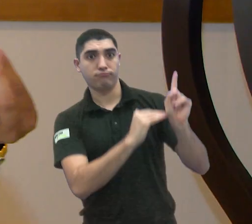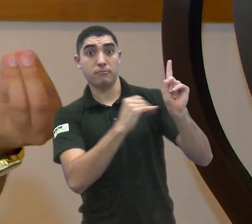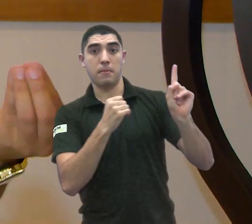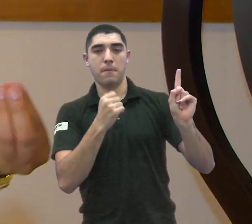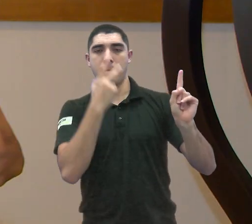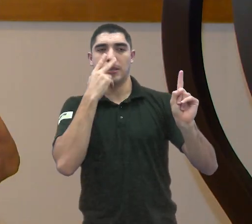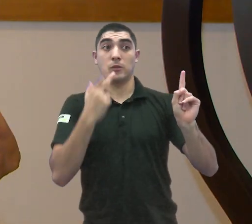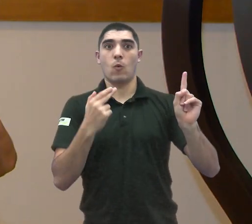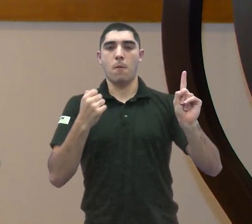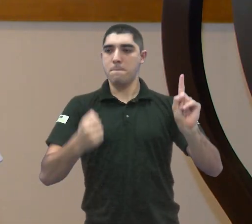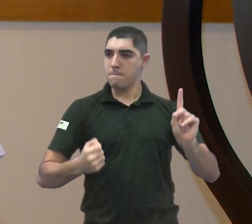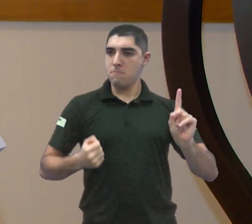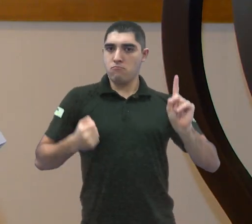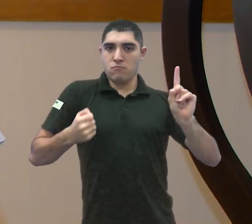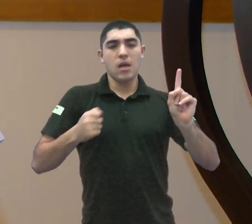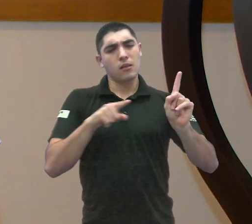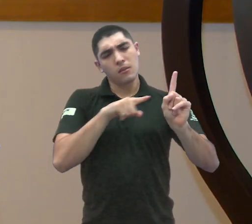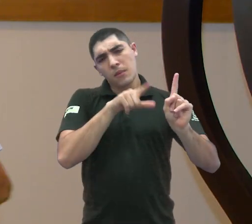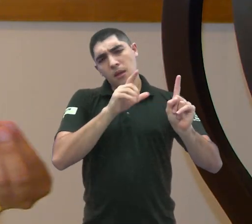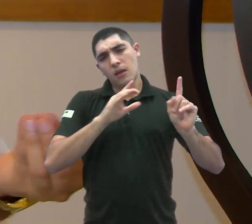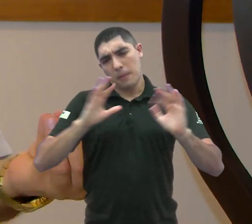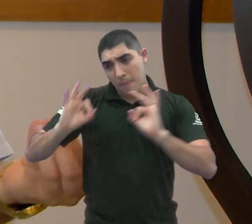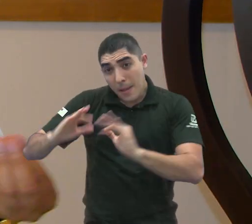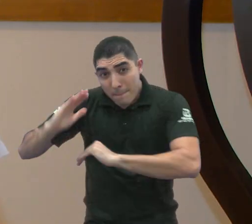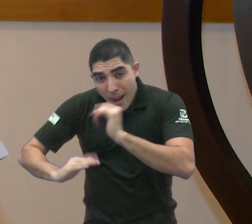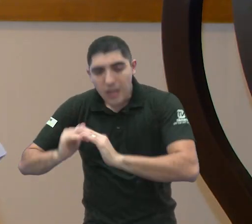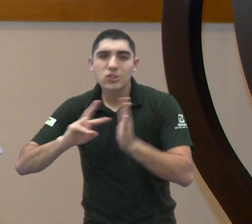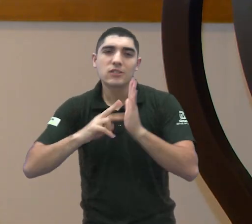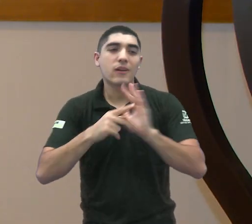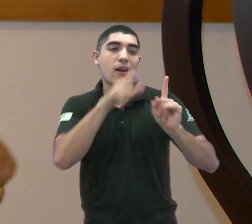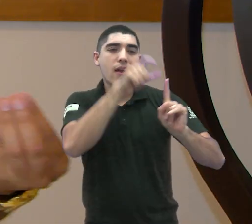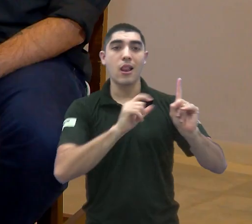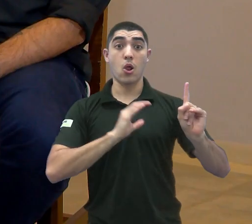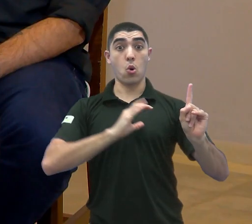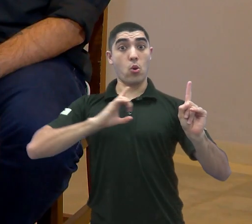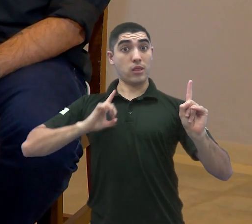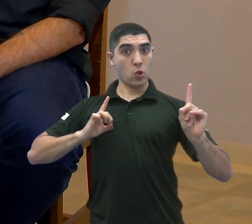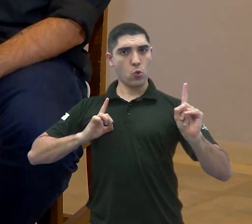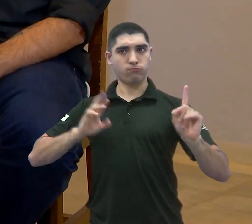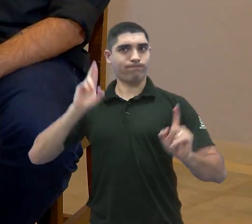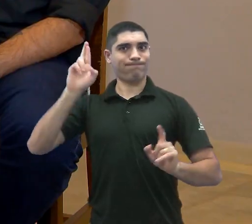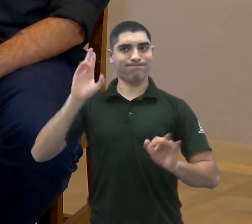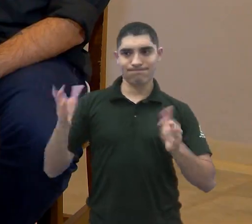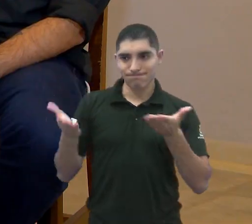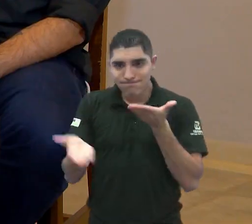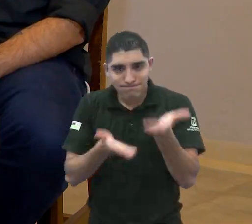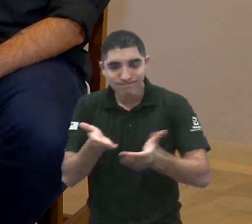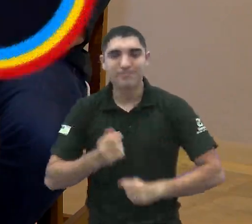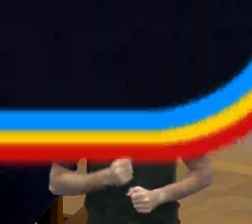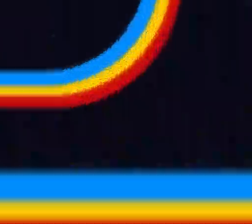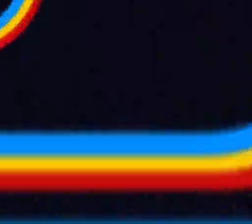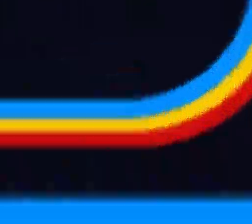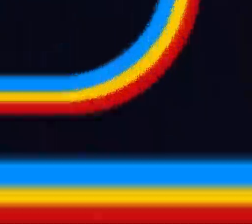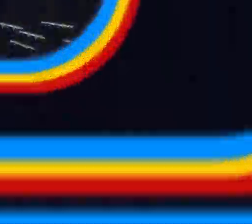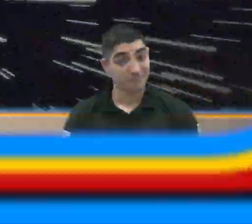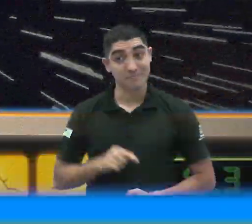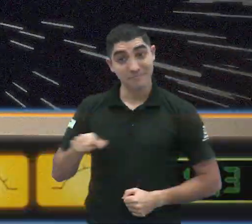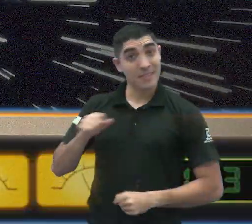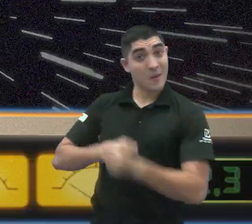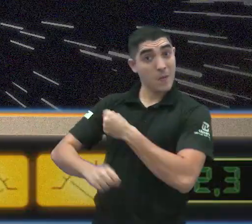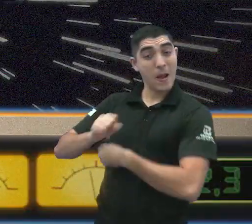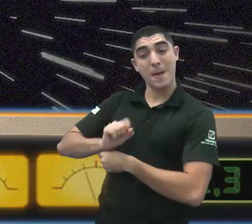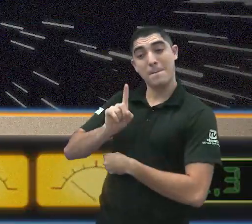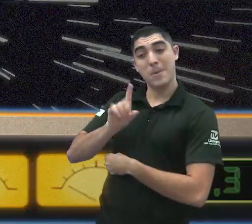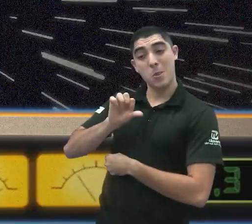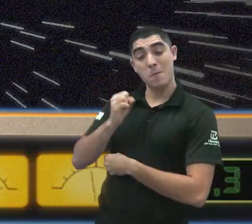ele é o pastor maior, e, na prática, ele é o coordenador de todo o caminho de trabalho pastoral da Diocese. Fim de